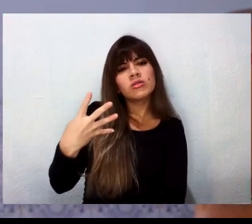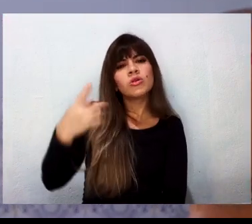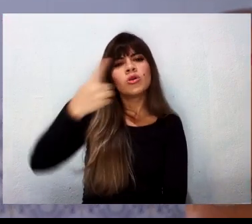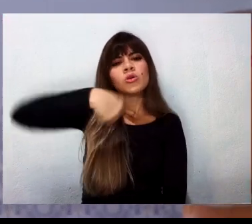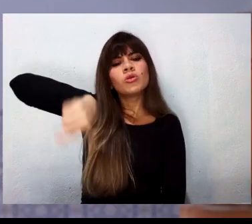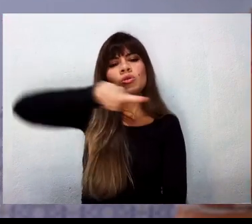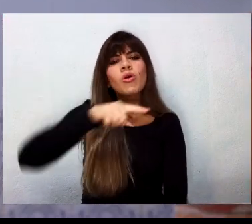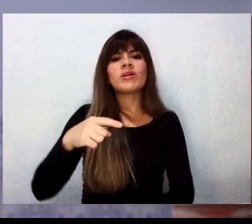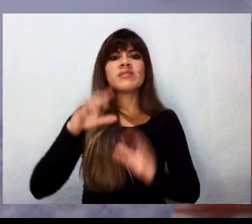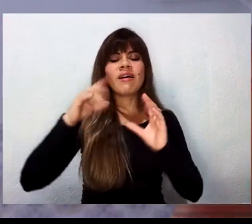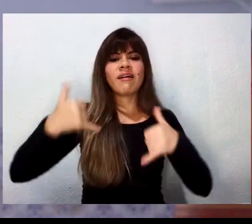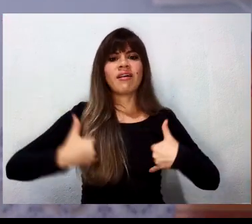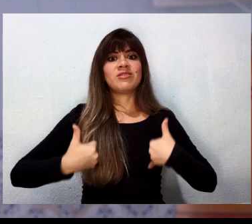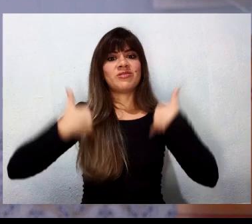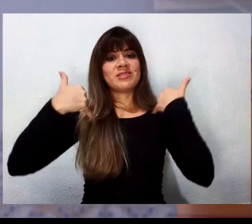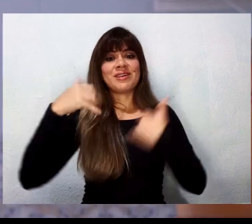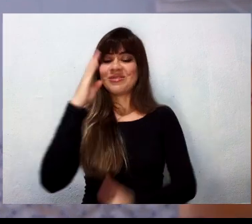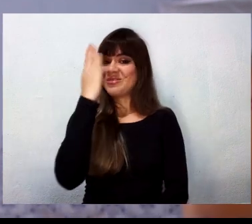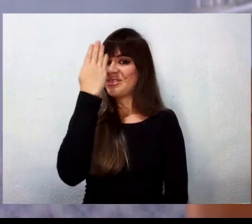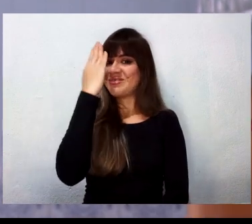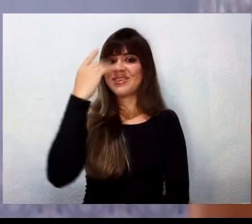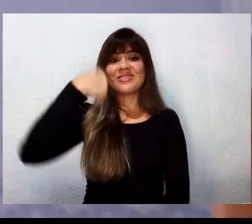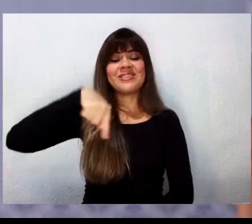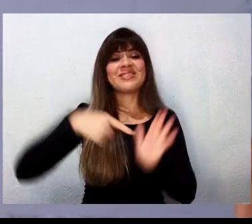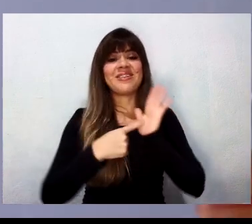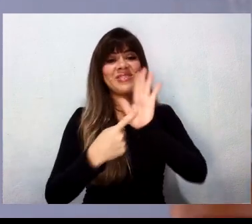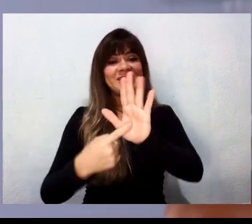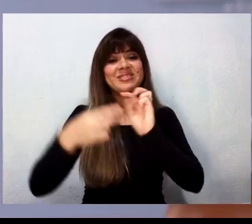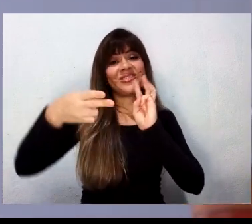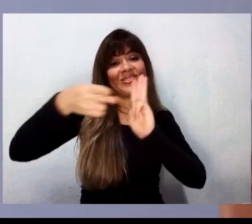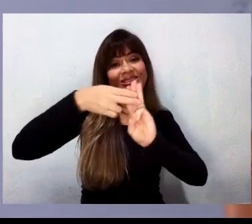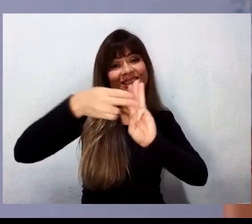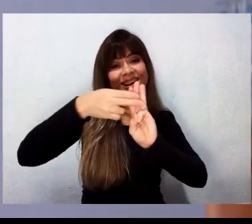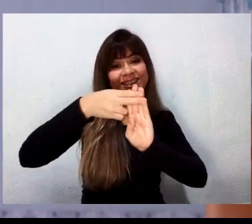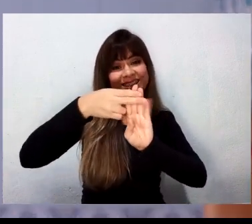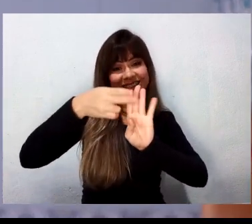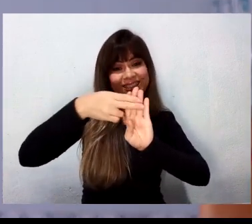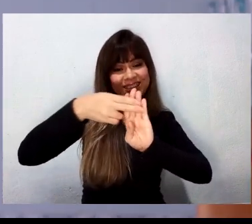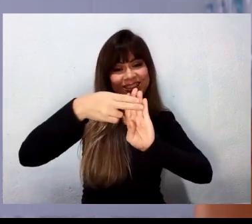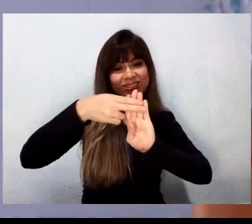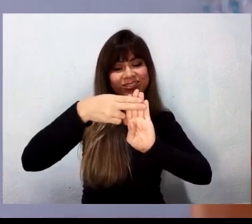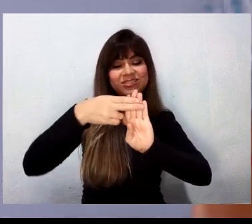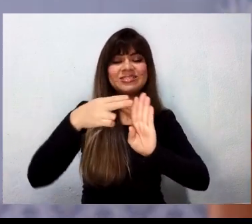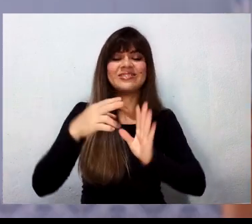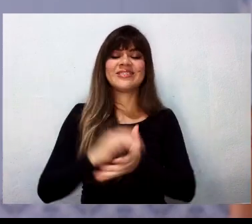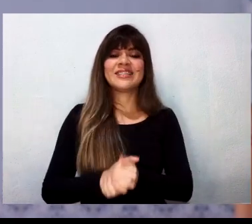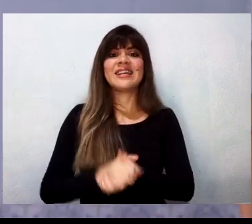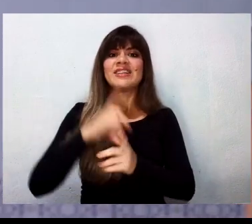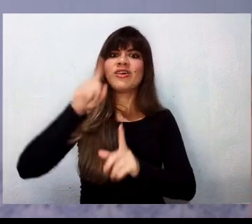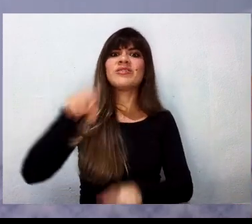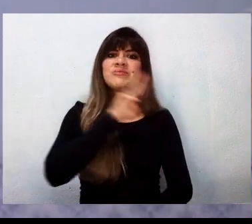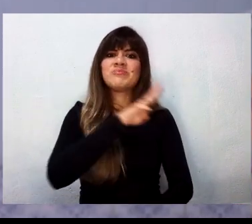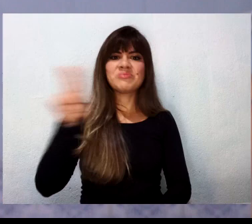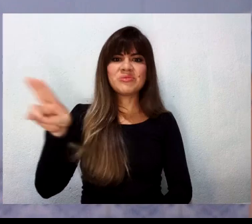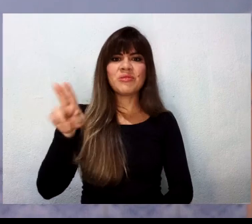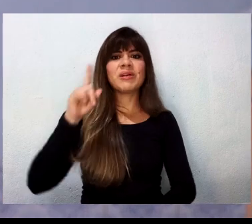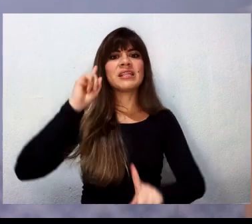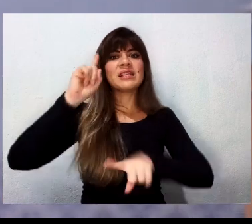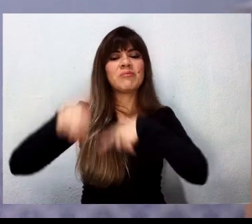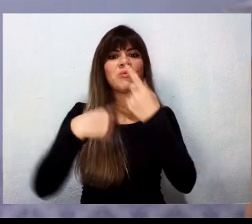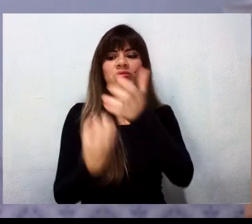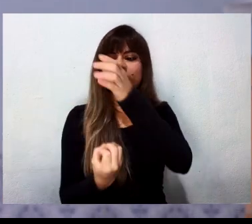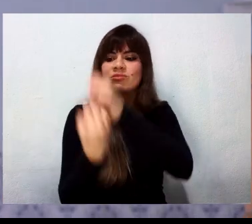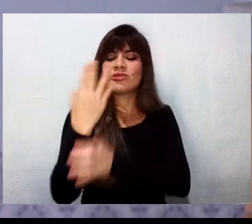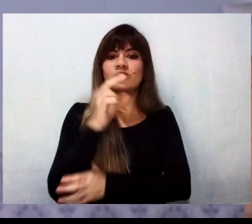sketch chamado Aniversário do Espelho, que a gente apresentou no Dragão. E ali foi a primeira vez que a gente usou o nome.